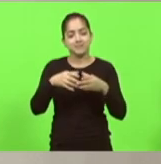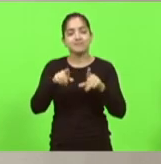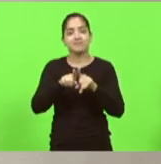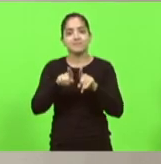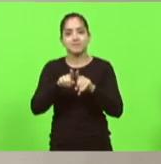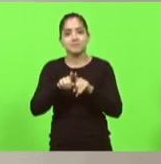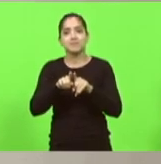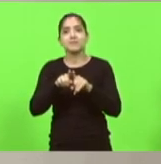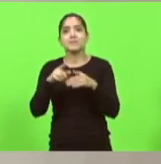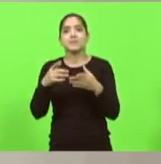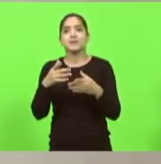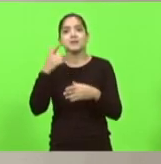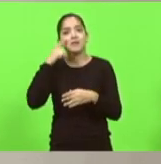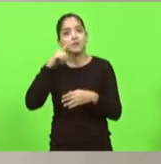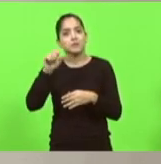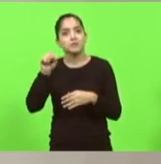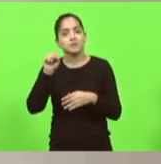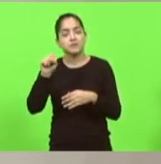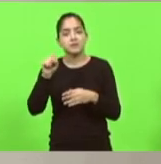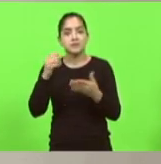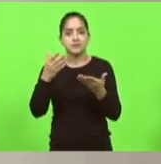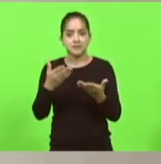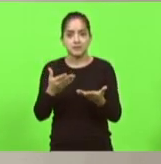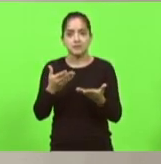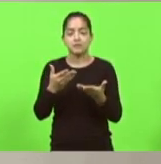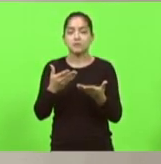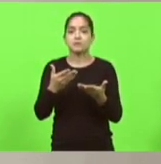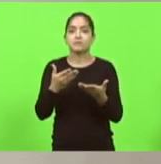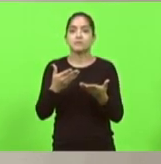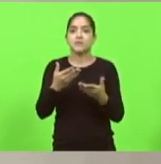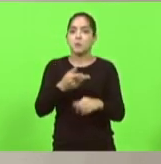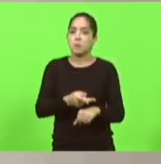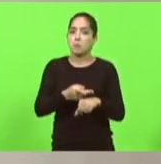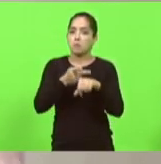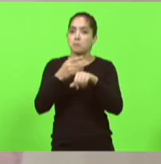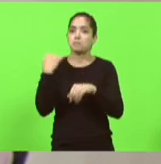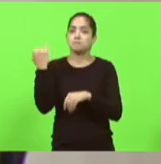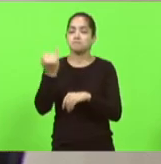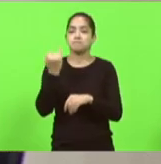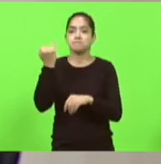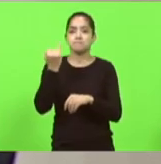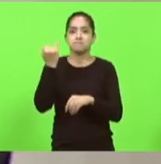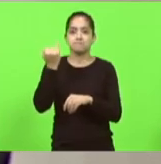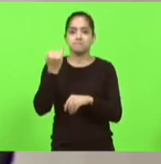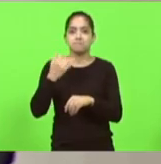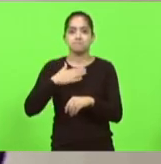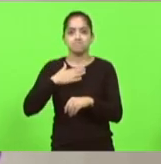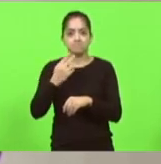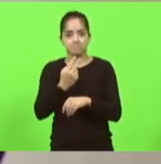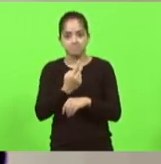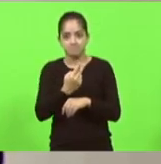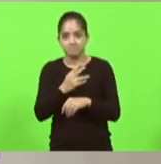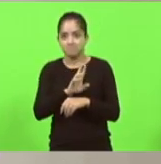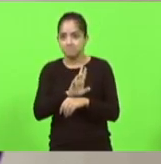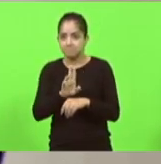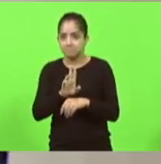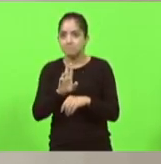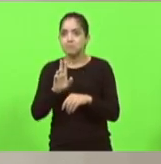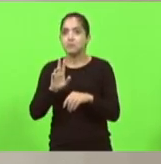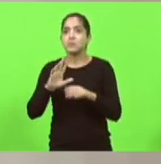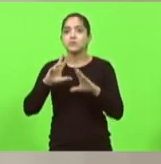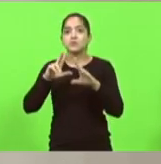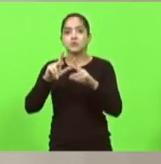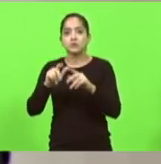ter conseguido com êxito um prêmio tão importante. Em meu nome, em nome dos